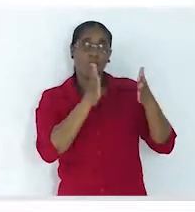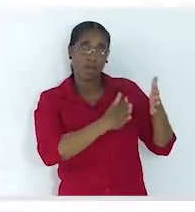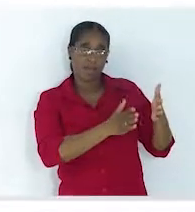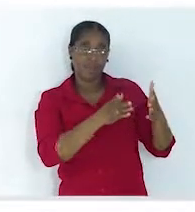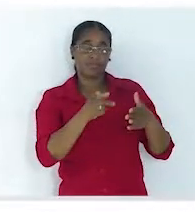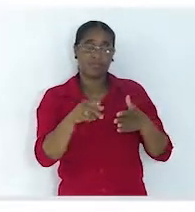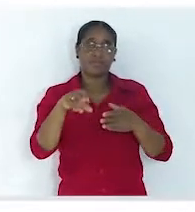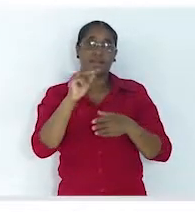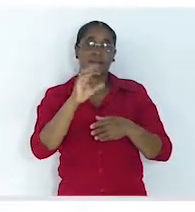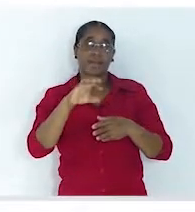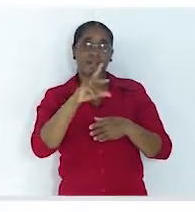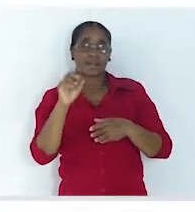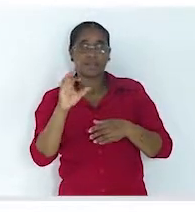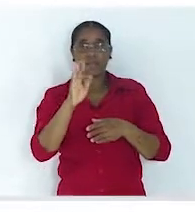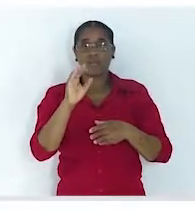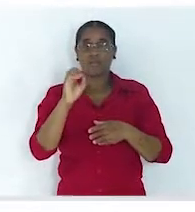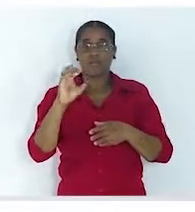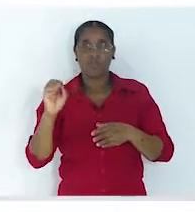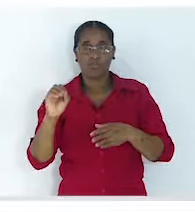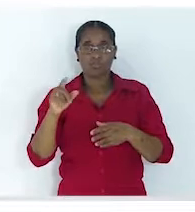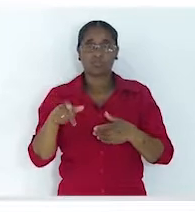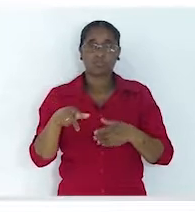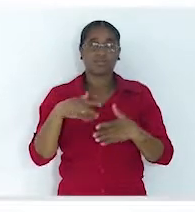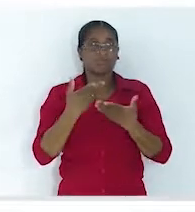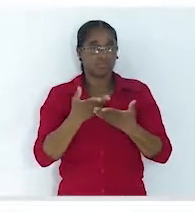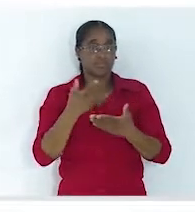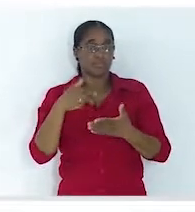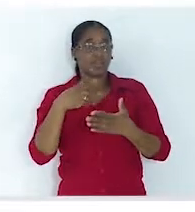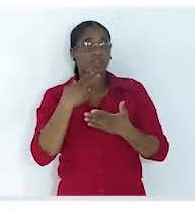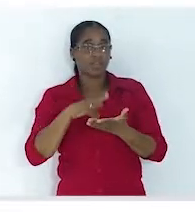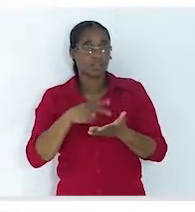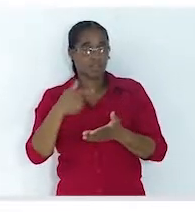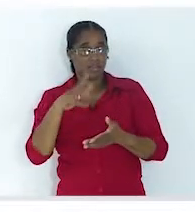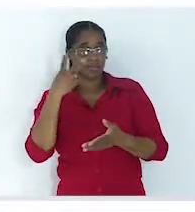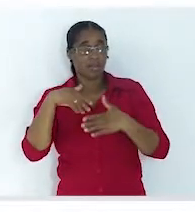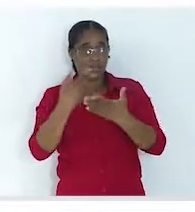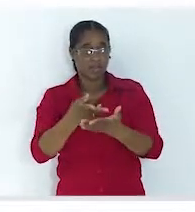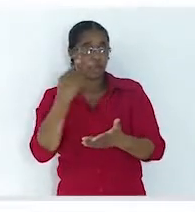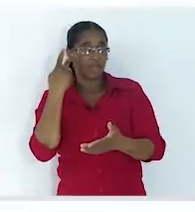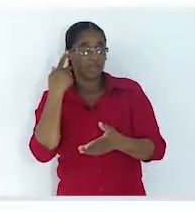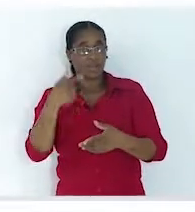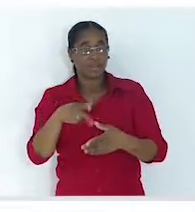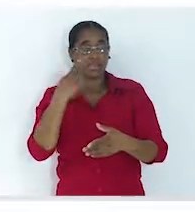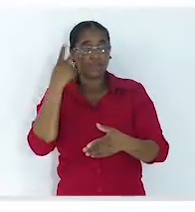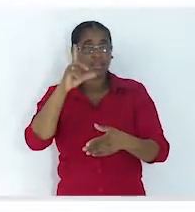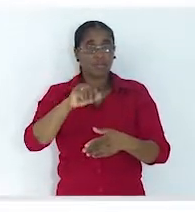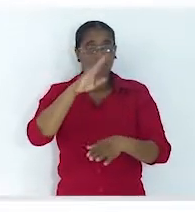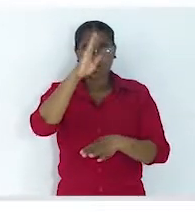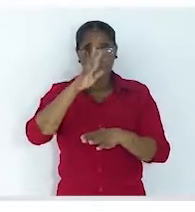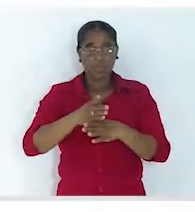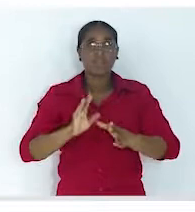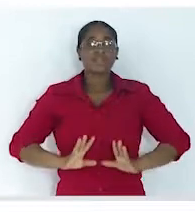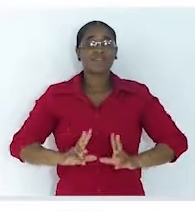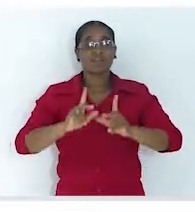dessa ação-foco, ou então dessa realidade que tem para dar vida, vai dando vida também a outros acontecimentos.